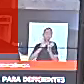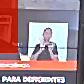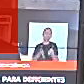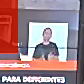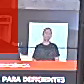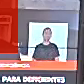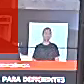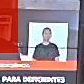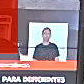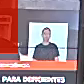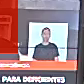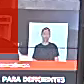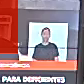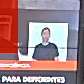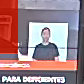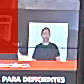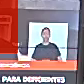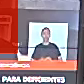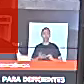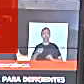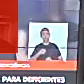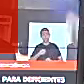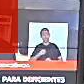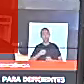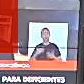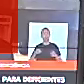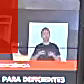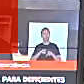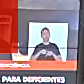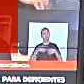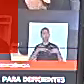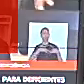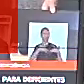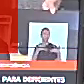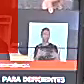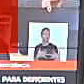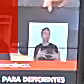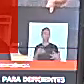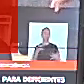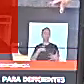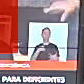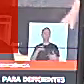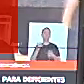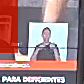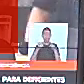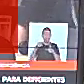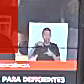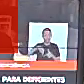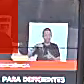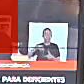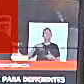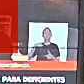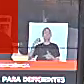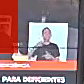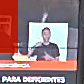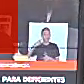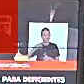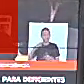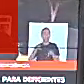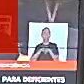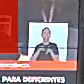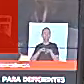E me coloco à disposição, o mandato está à disposição, o MP se